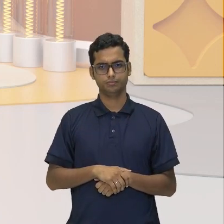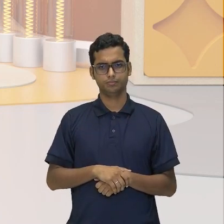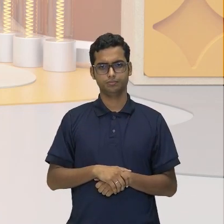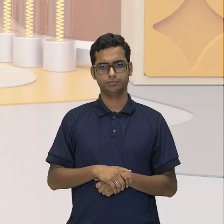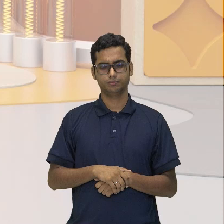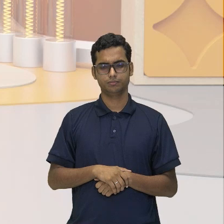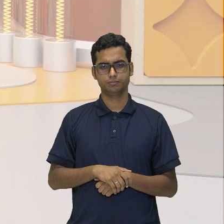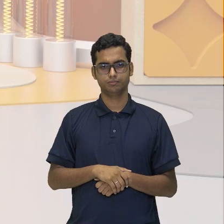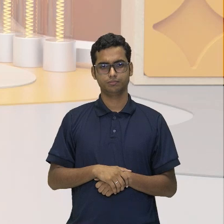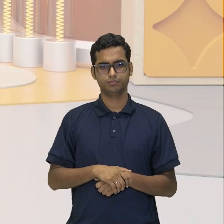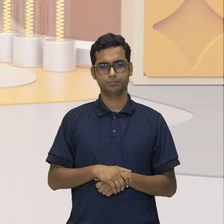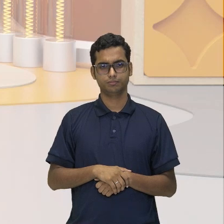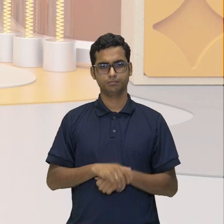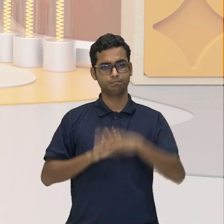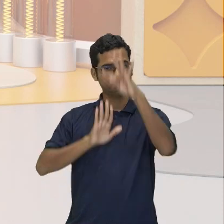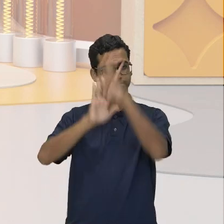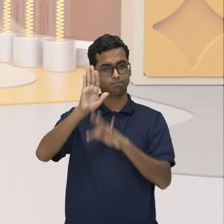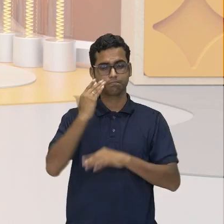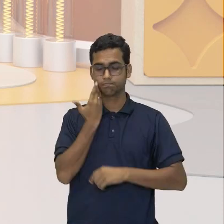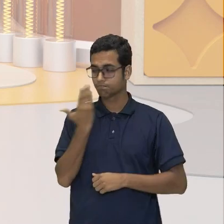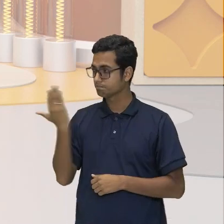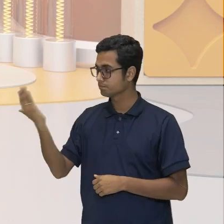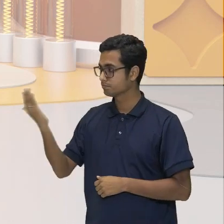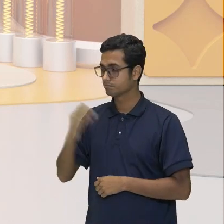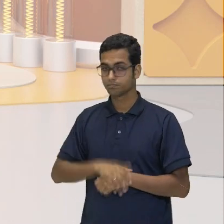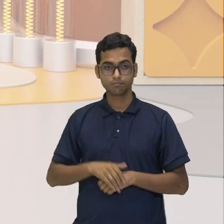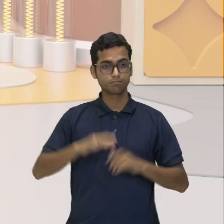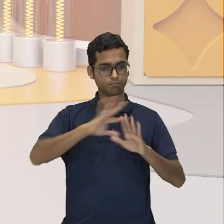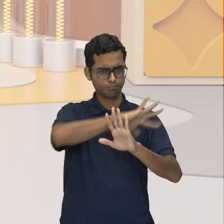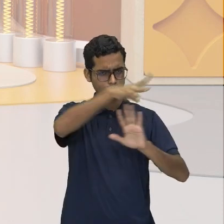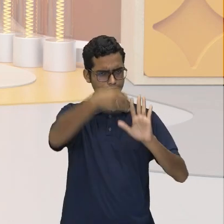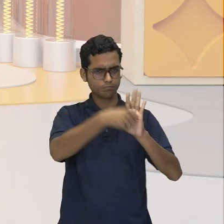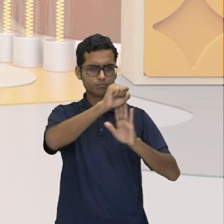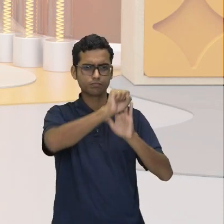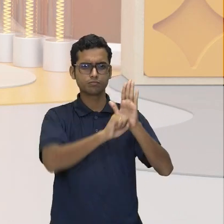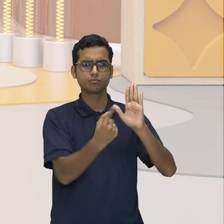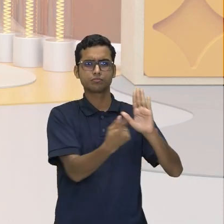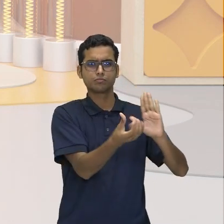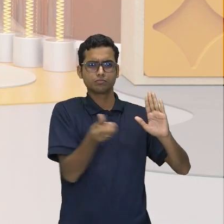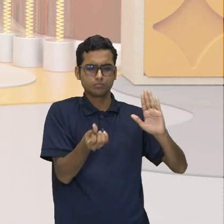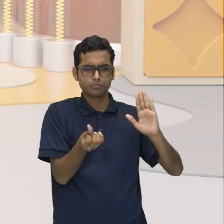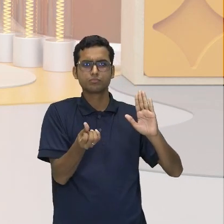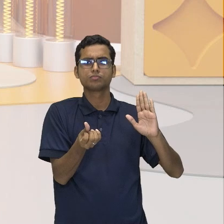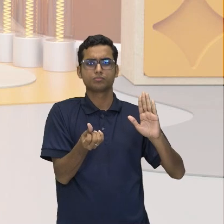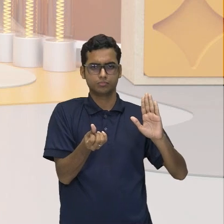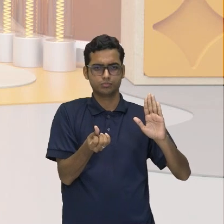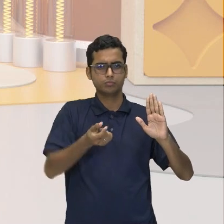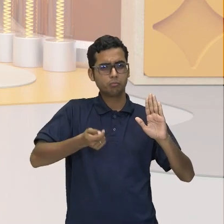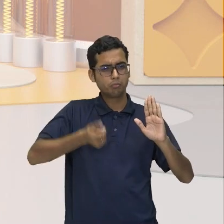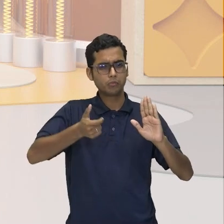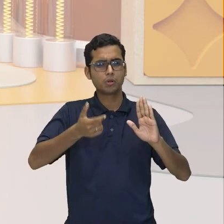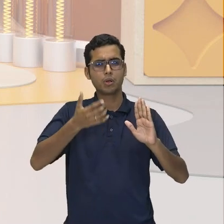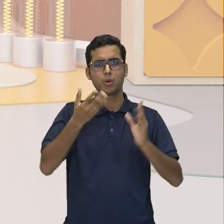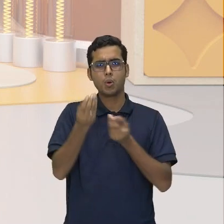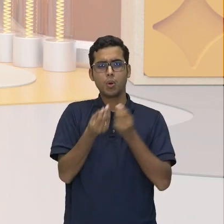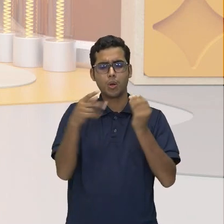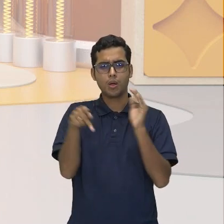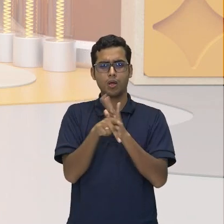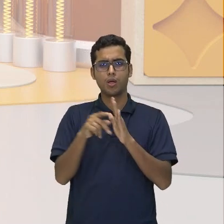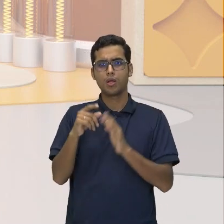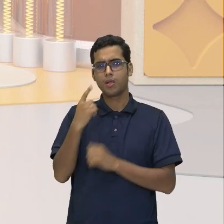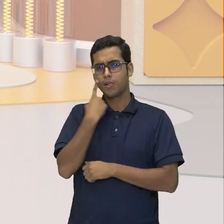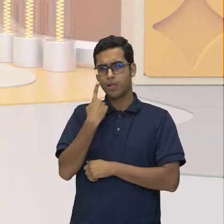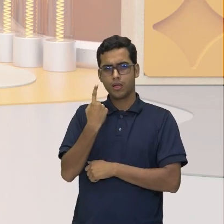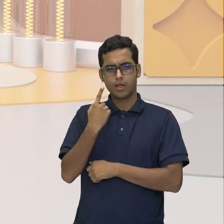no nosso texto, a Amazônia no século XVI, ela recebeu pouca atenção aqui da